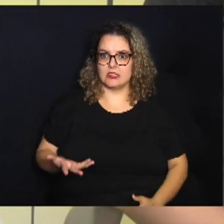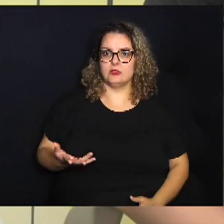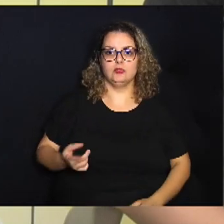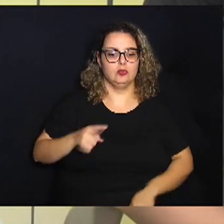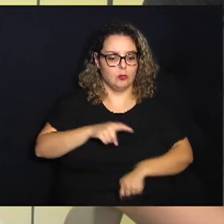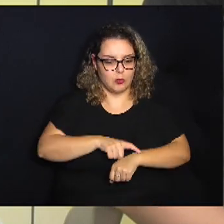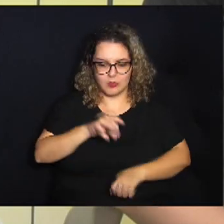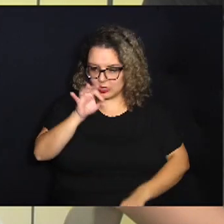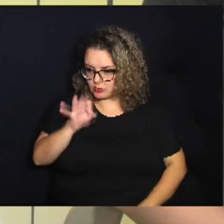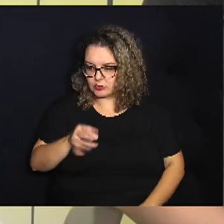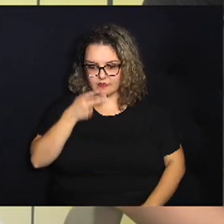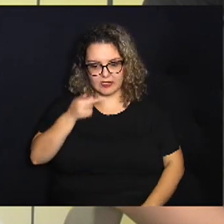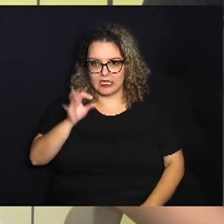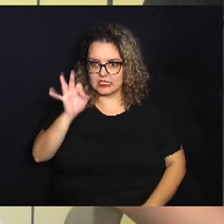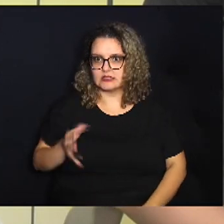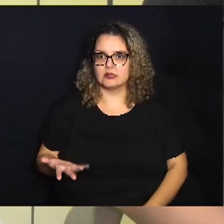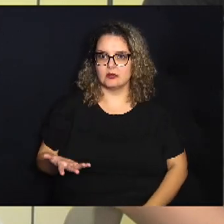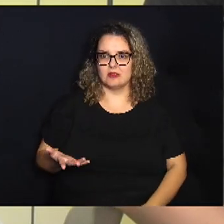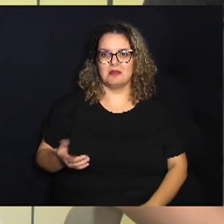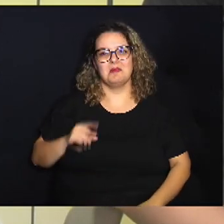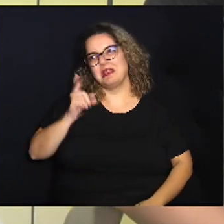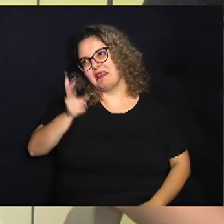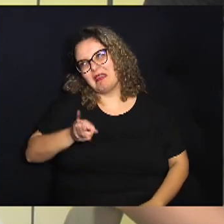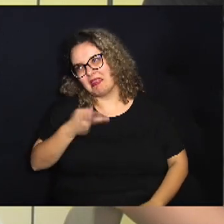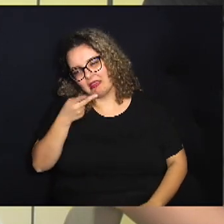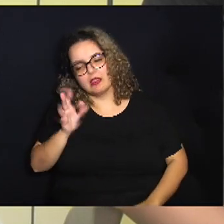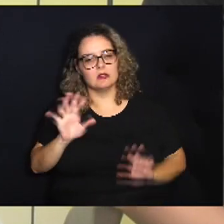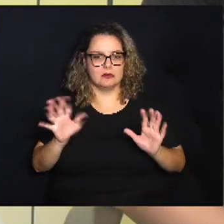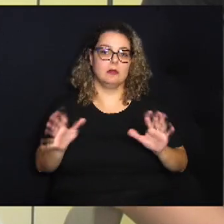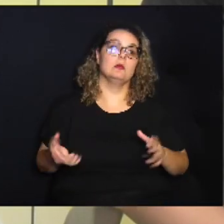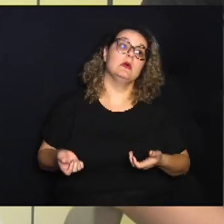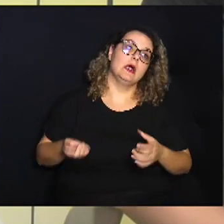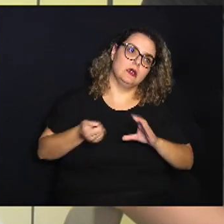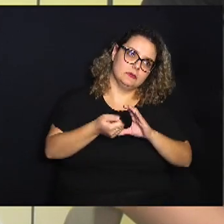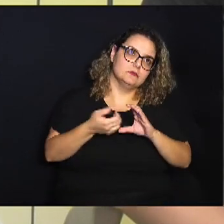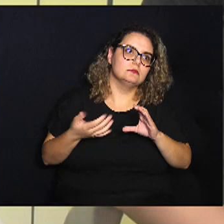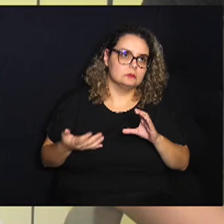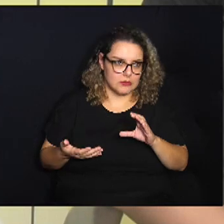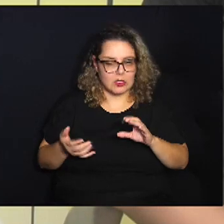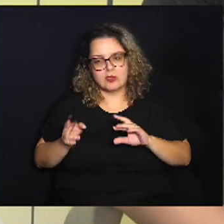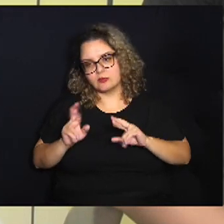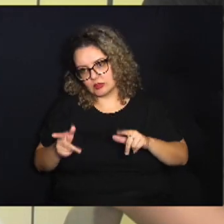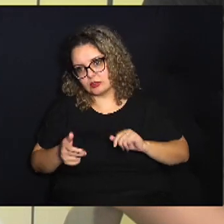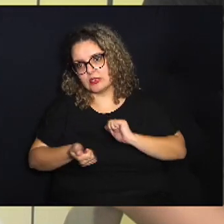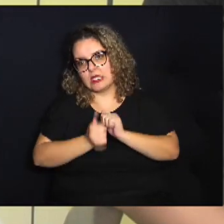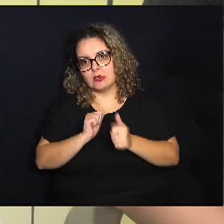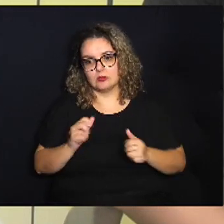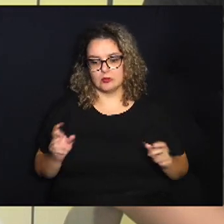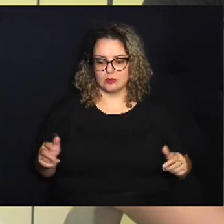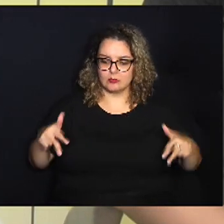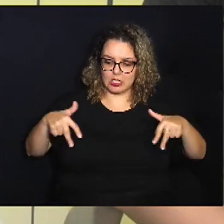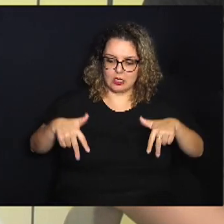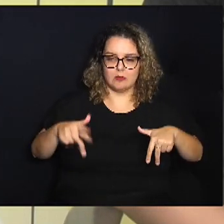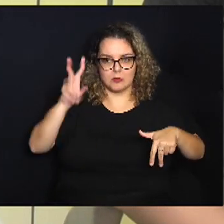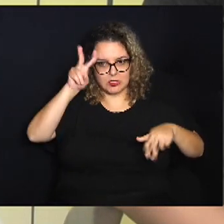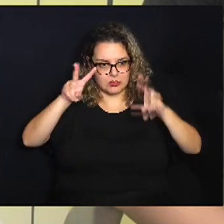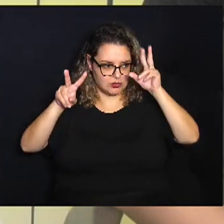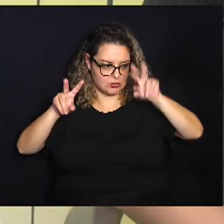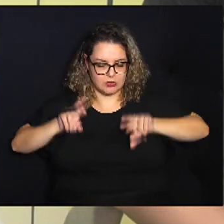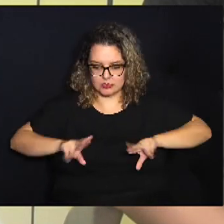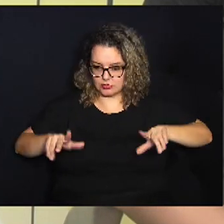informação demais. Tudo bem que a vela também é um esporte de características diferentes. Então são duas histórias um pouco opostas, mas de treinadores